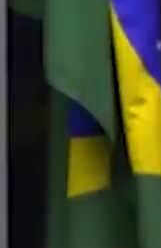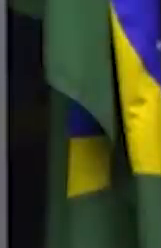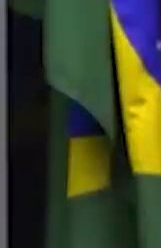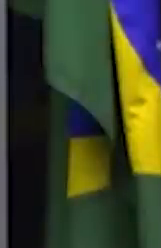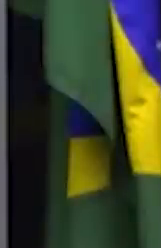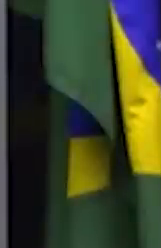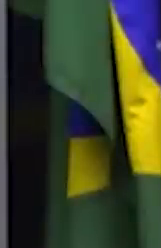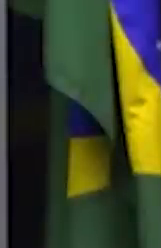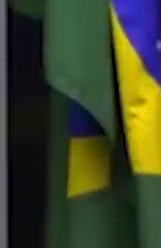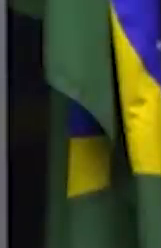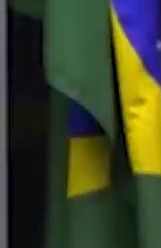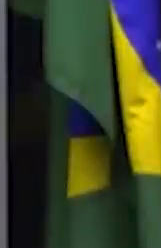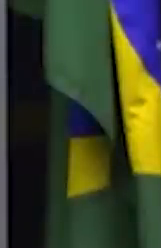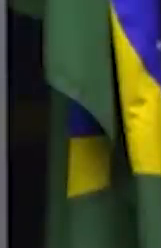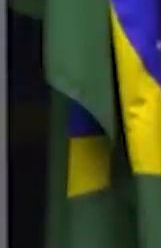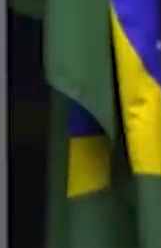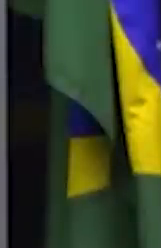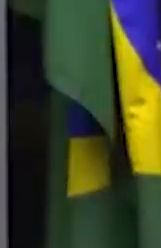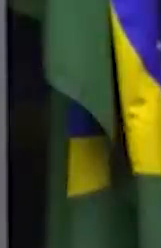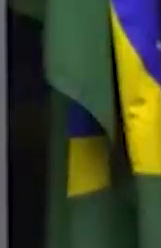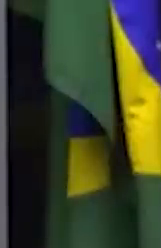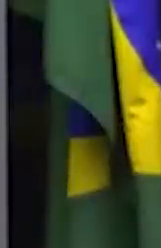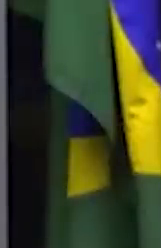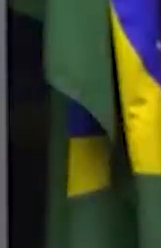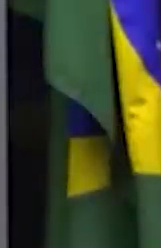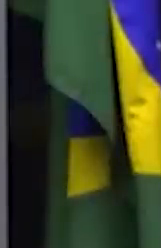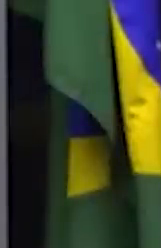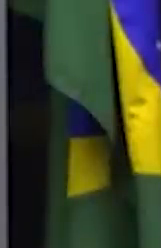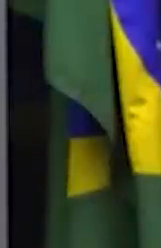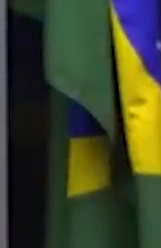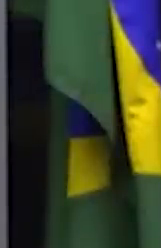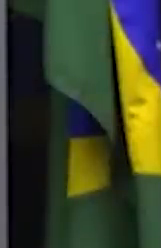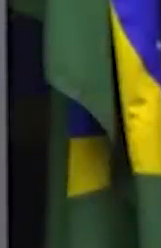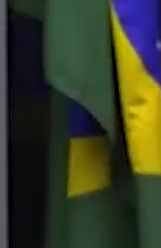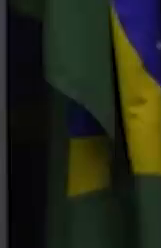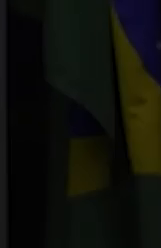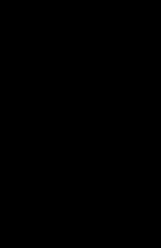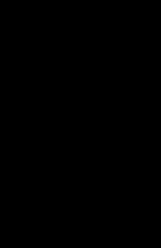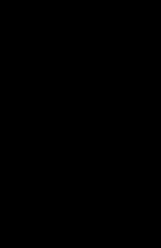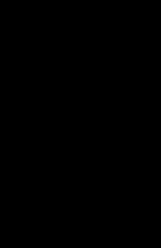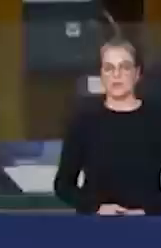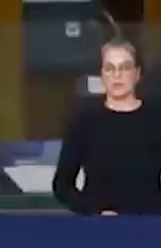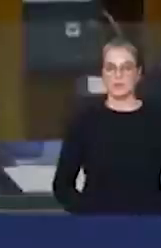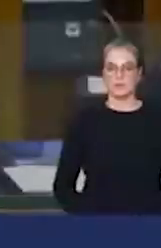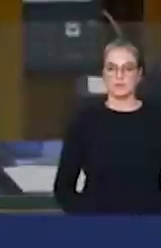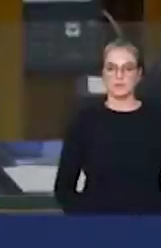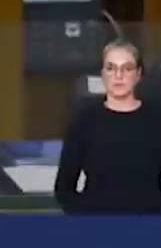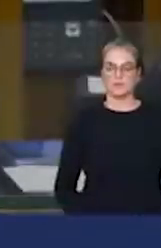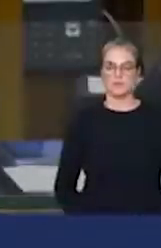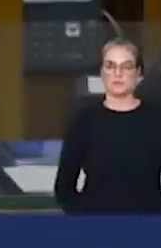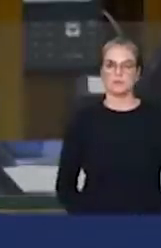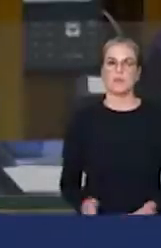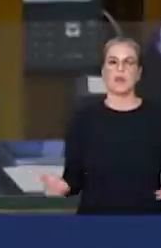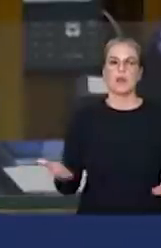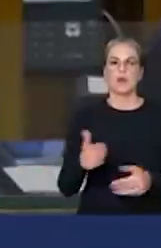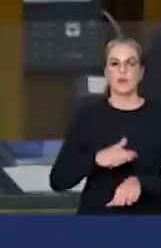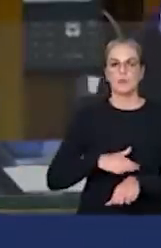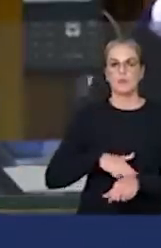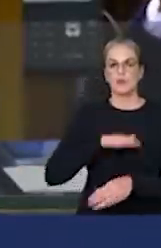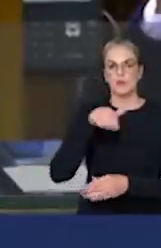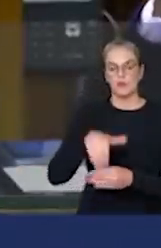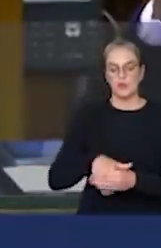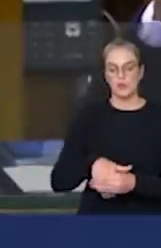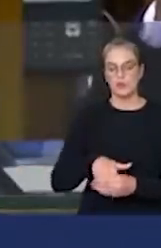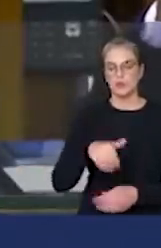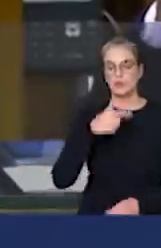perdendo apenas para televisão é isso o presidente Agradeço o apoio dos colegas em votação os senhores